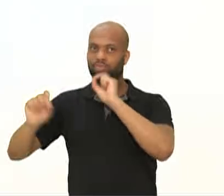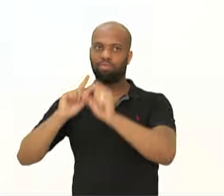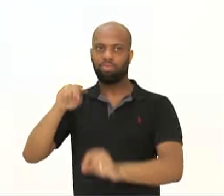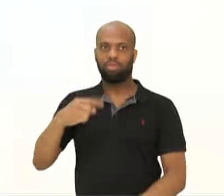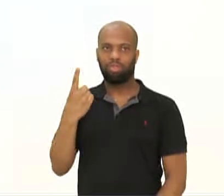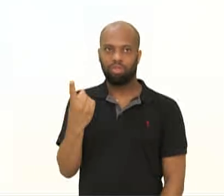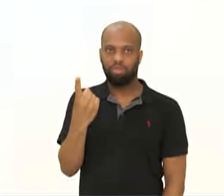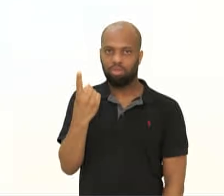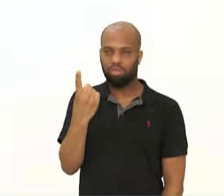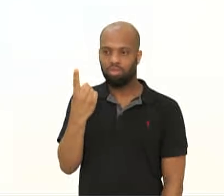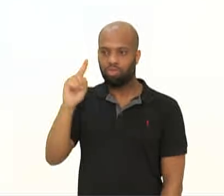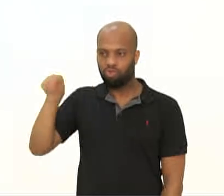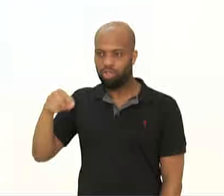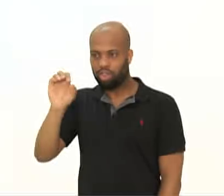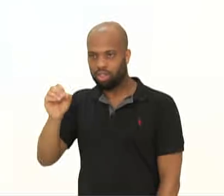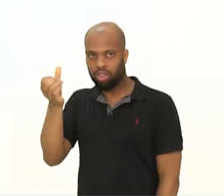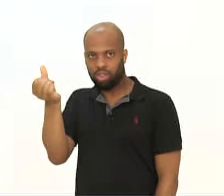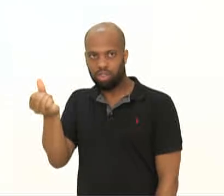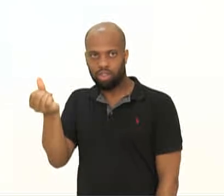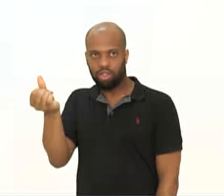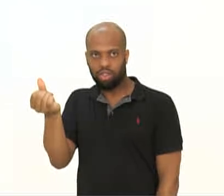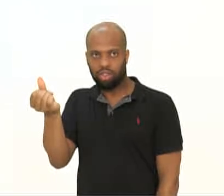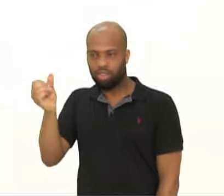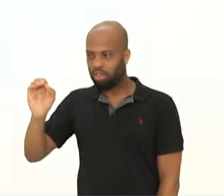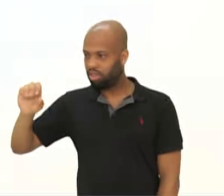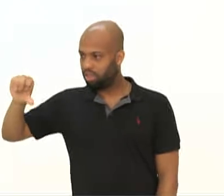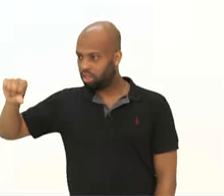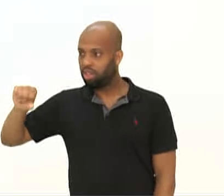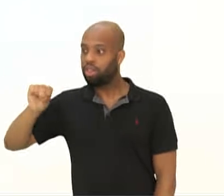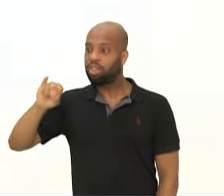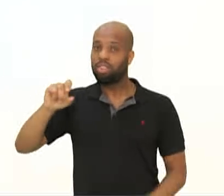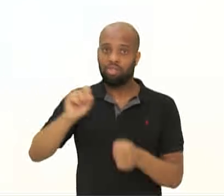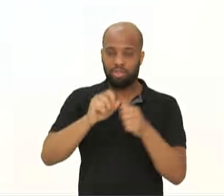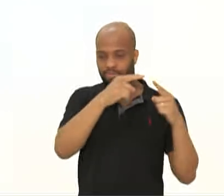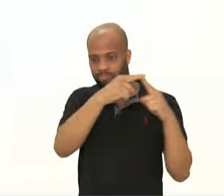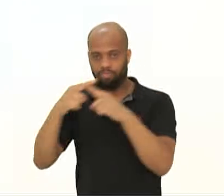1,0609. E quando você multiplica os dois, dá